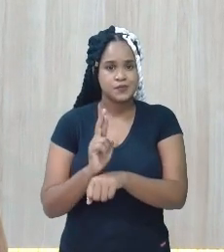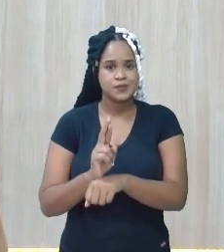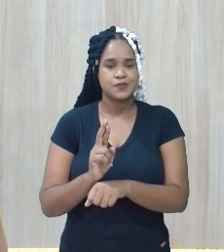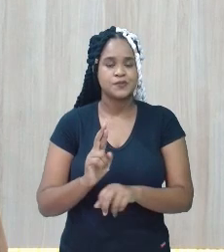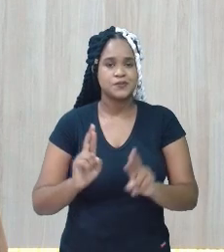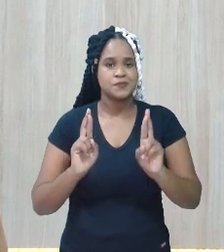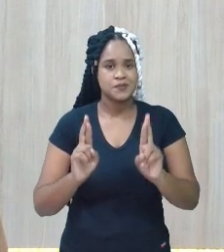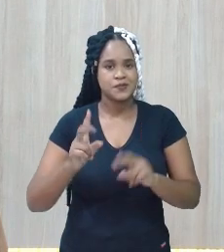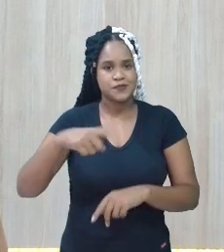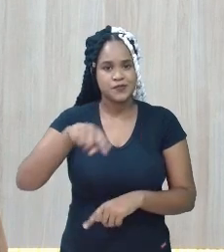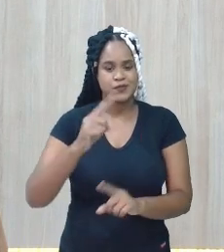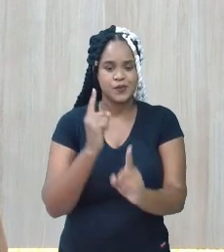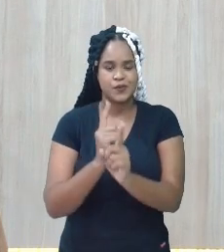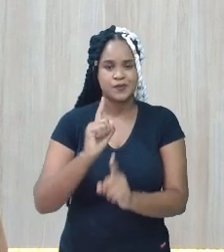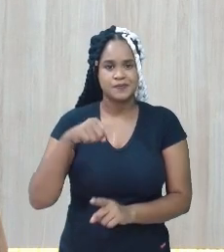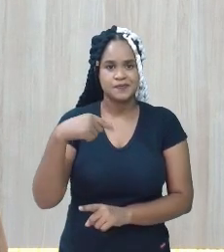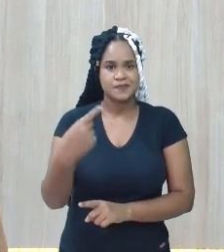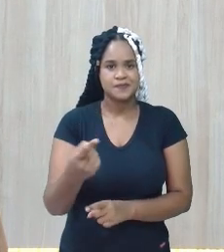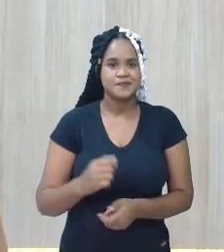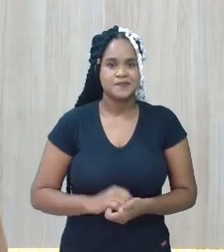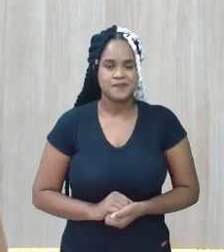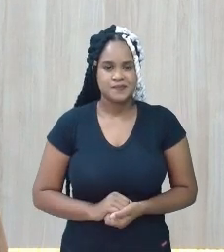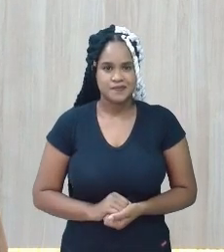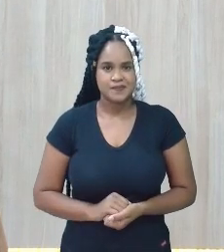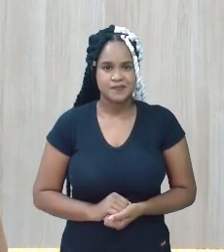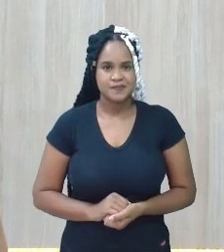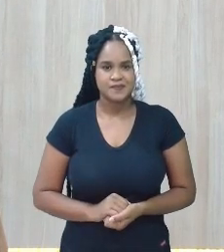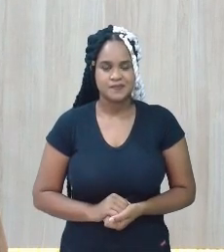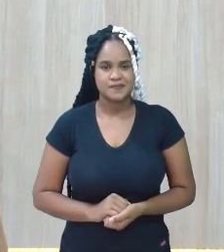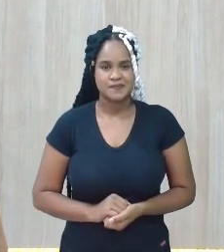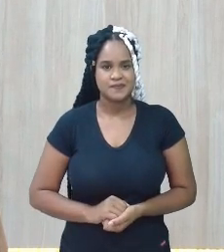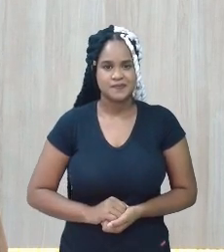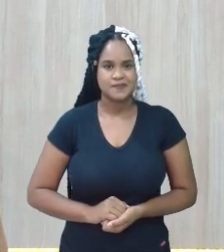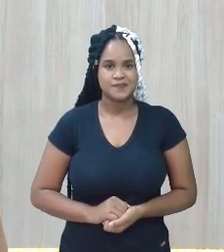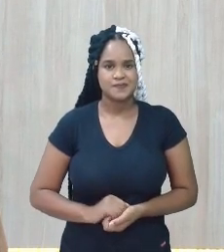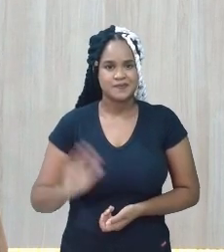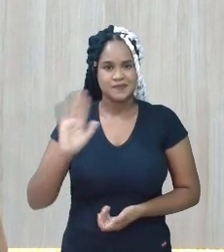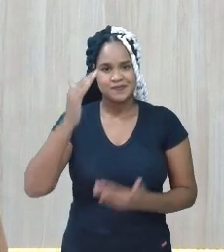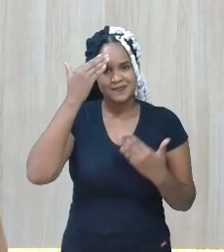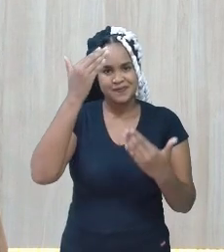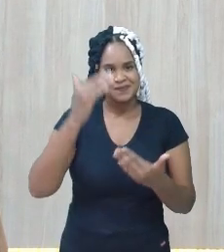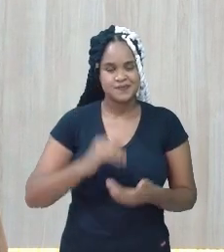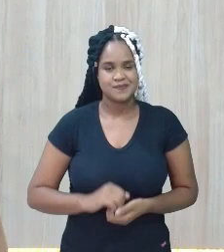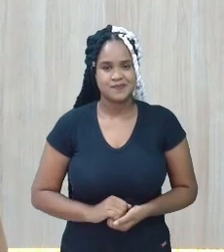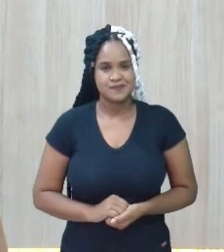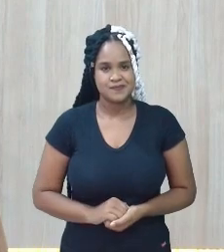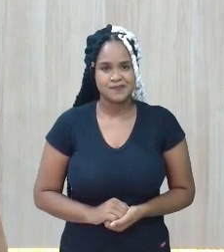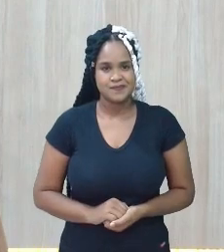nosso próximo encontro e na nossa próxima temática. Obrigada!